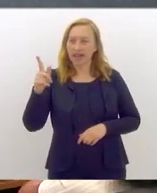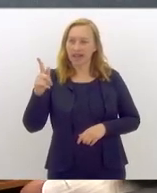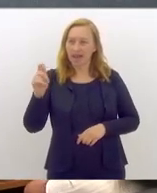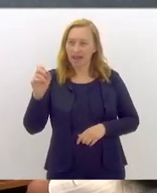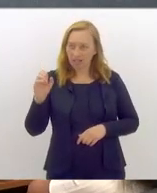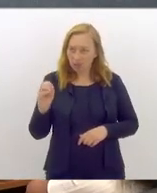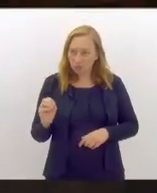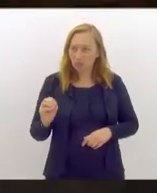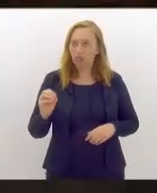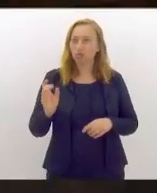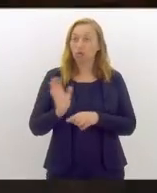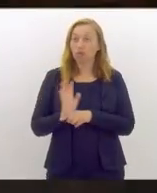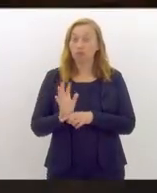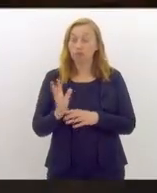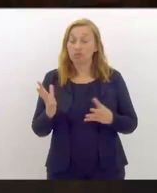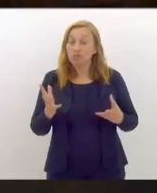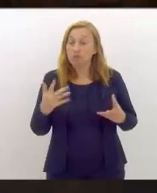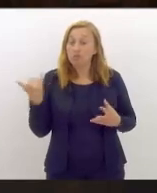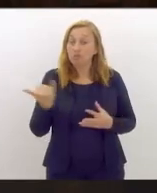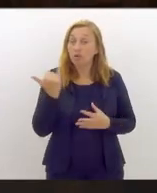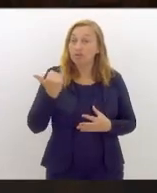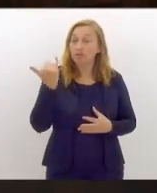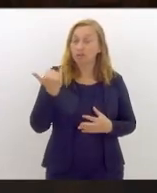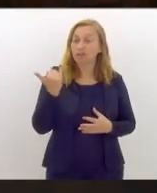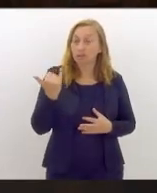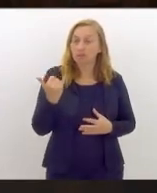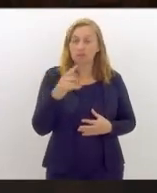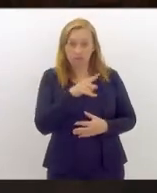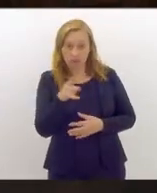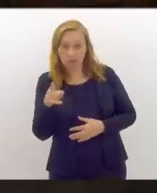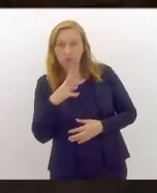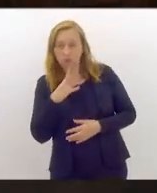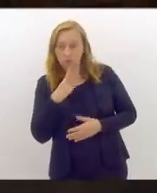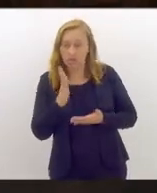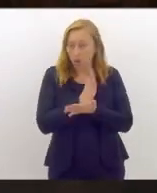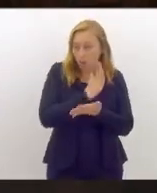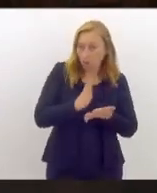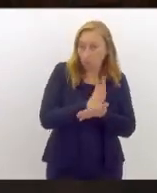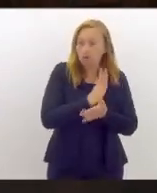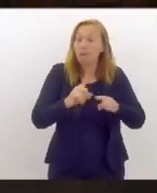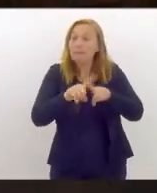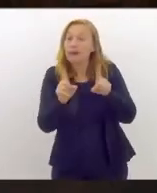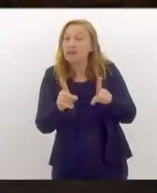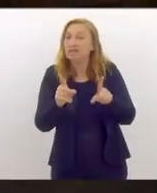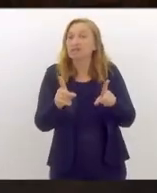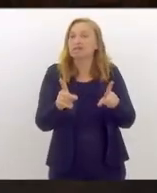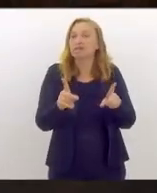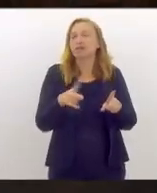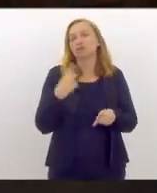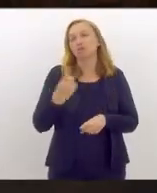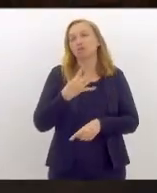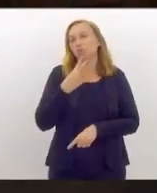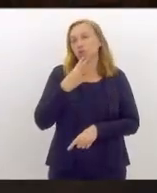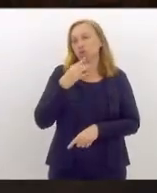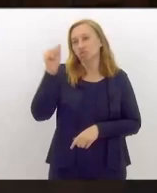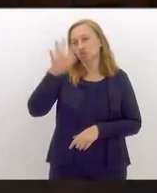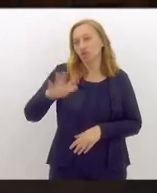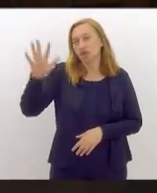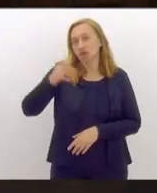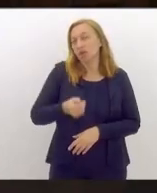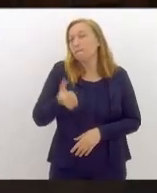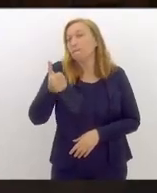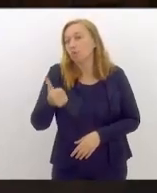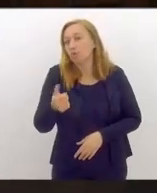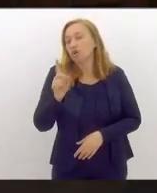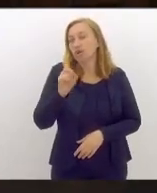ainda de uma série que vocês ainda alguns vocês conhecem Porque fizeram mas nós conheceremos de maneira geral daqui a pouco